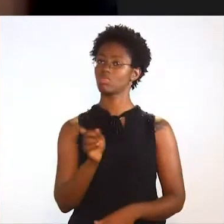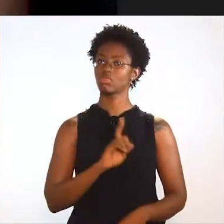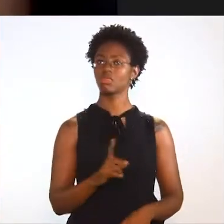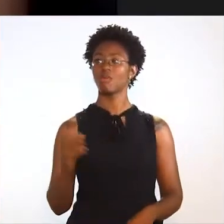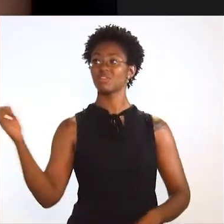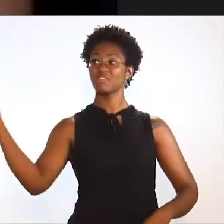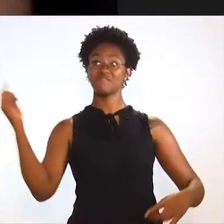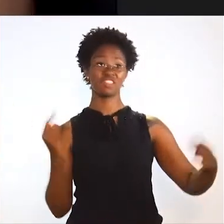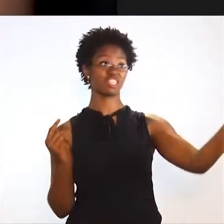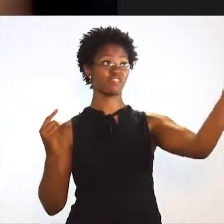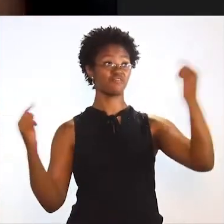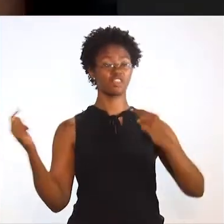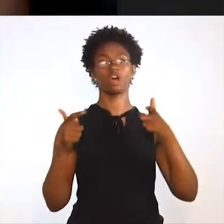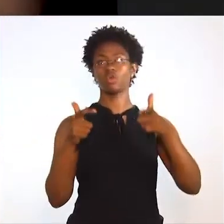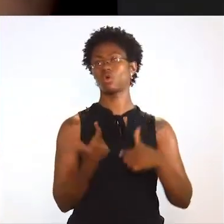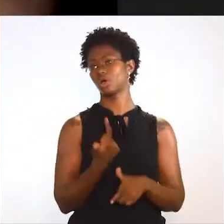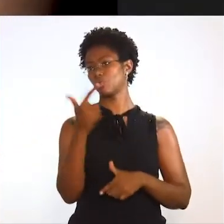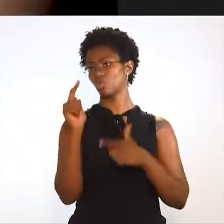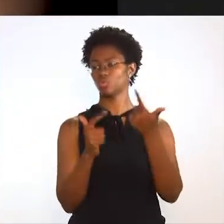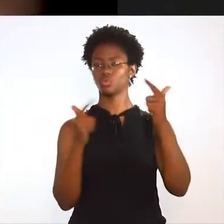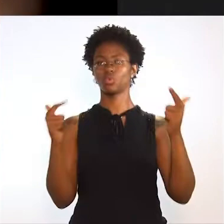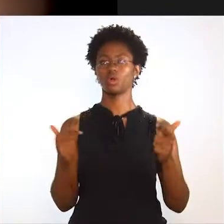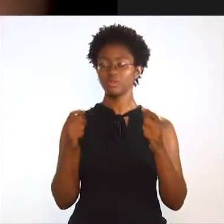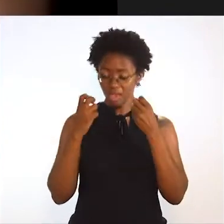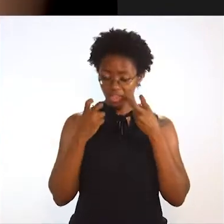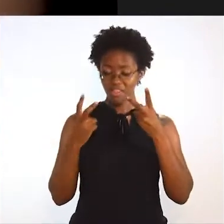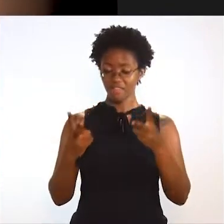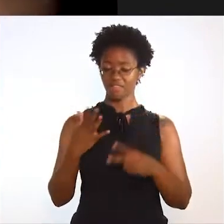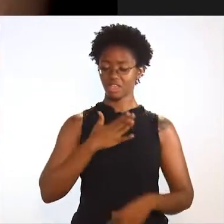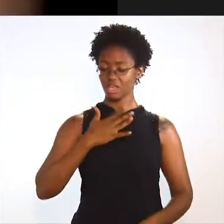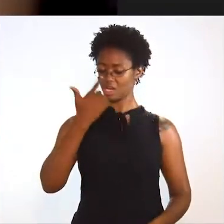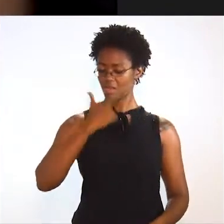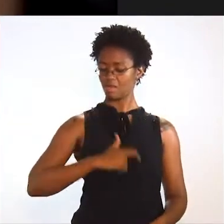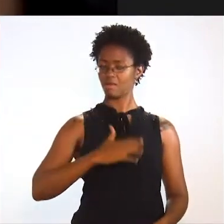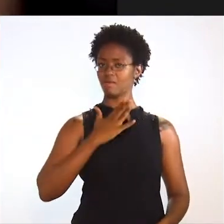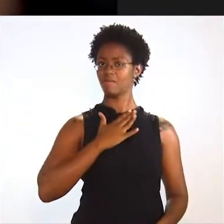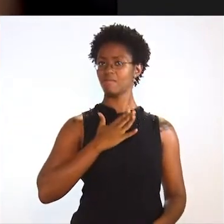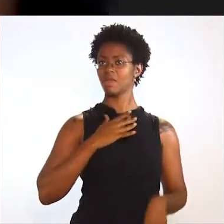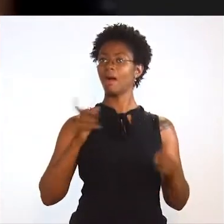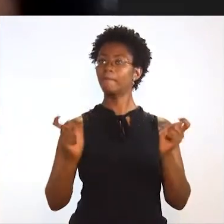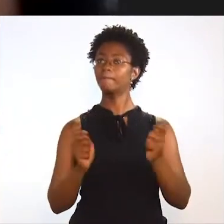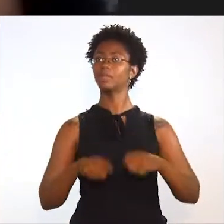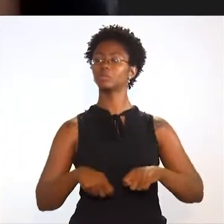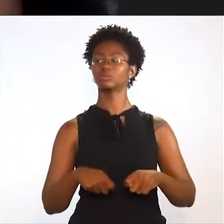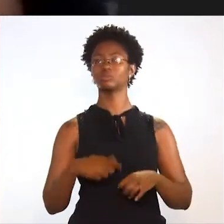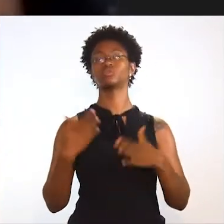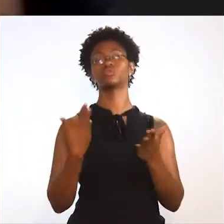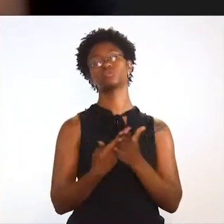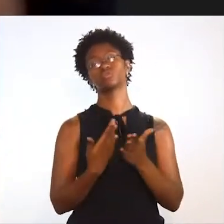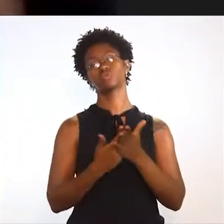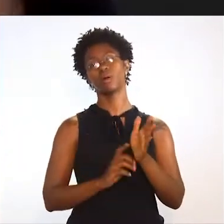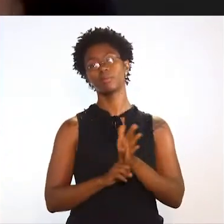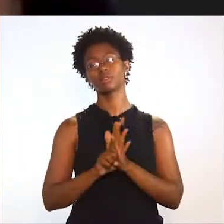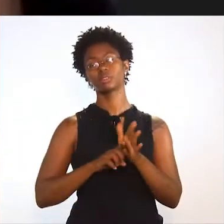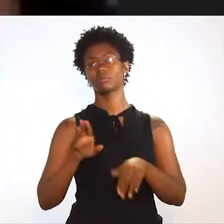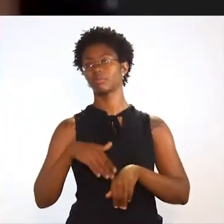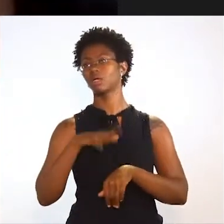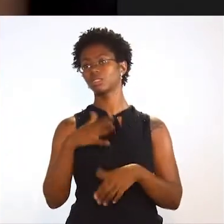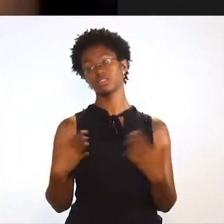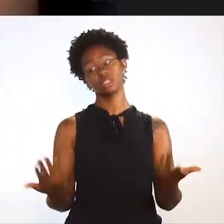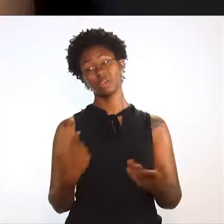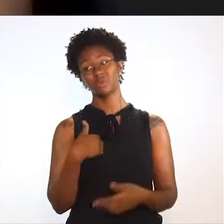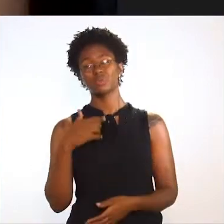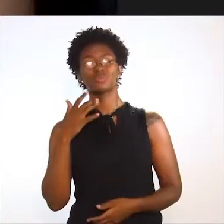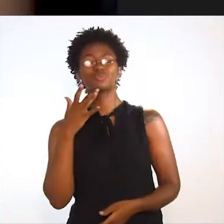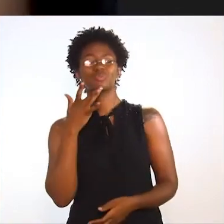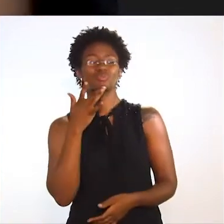outros locais, e que enxergaram em mim uma possibilidade de estudar. E, a partir disso, eu